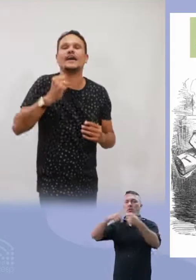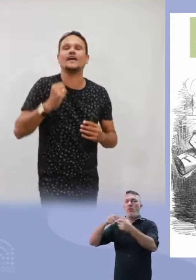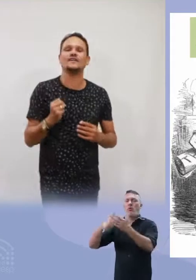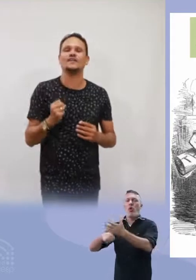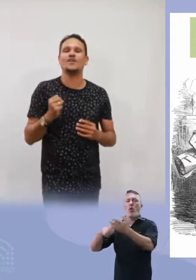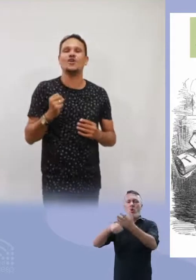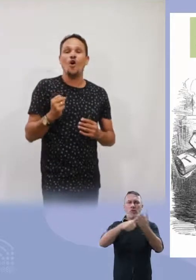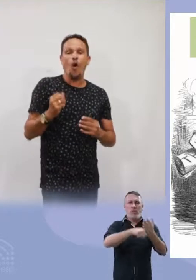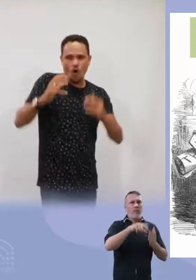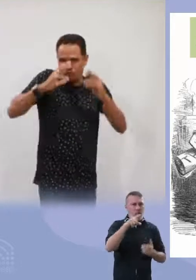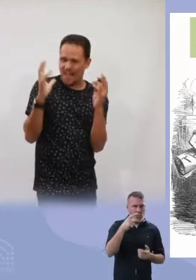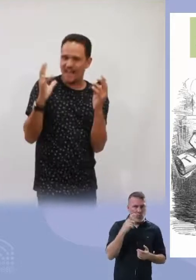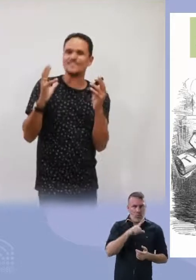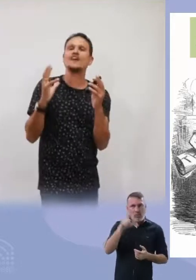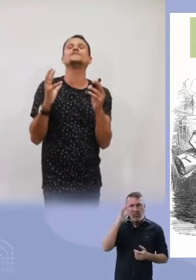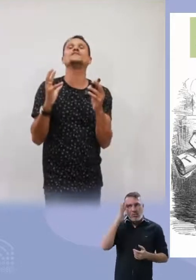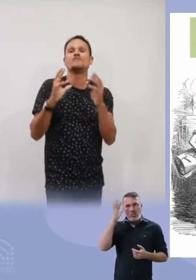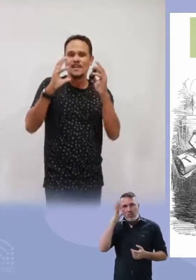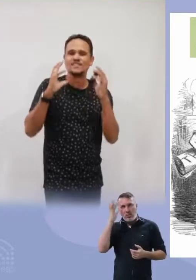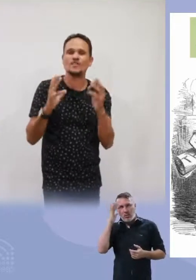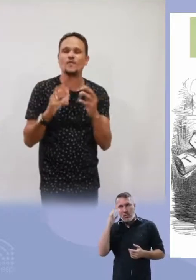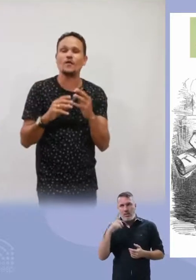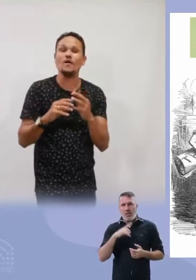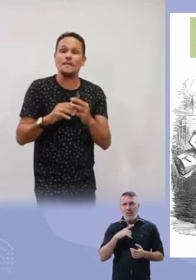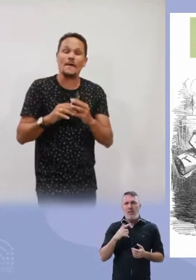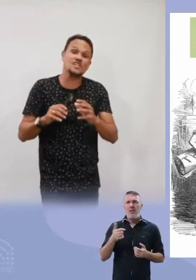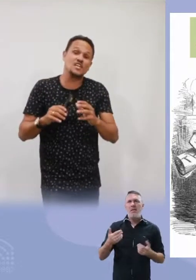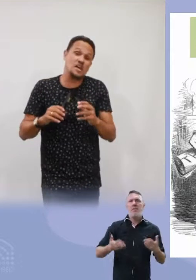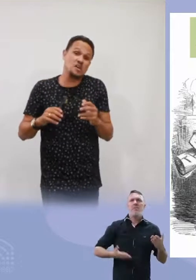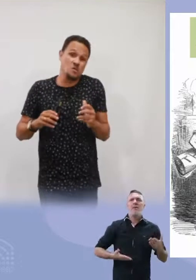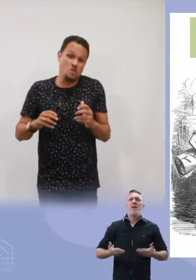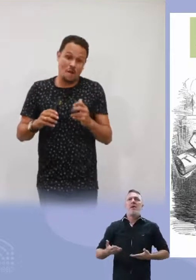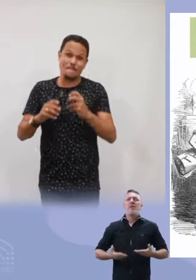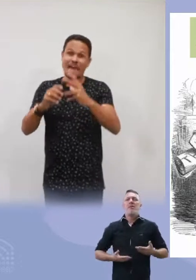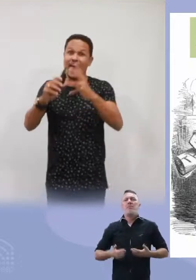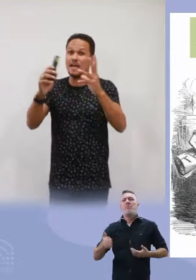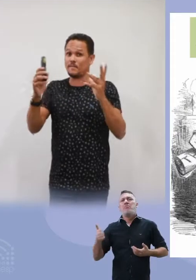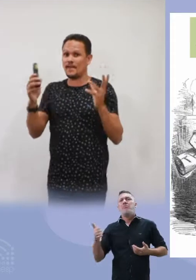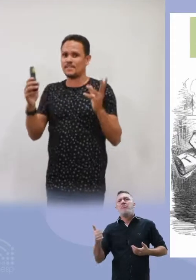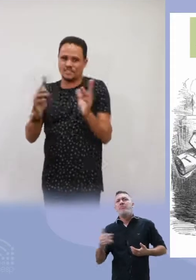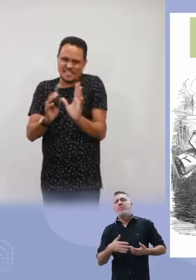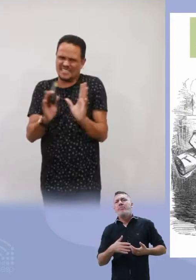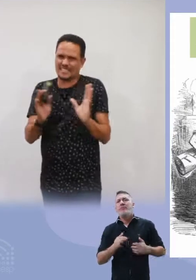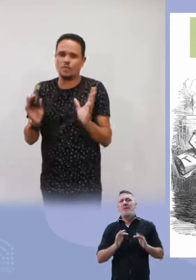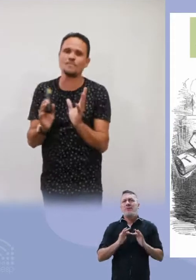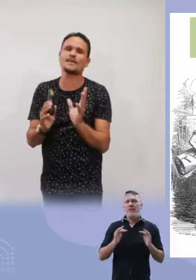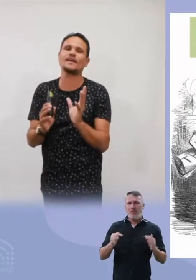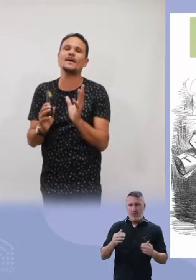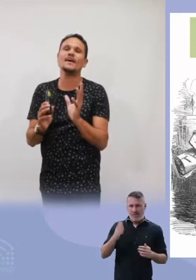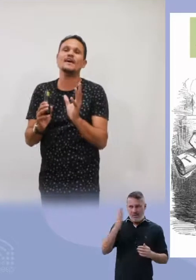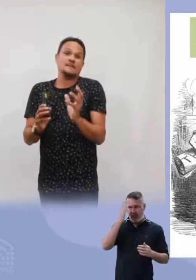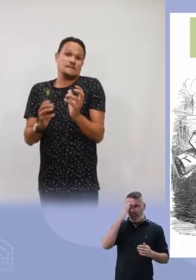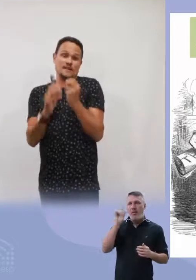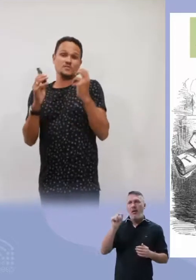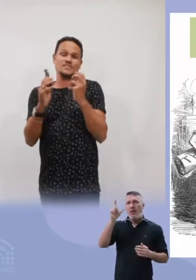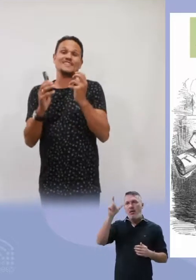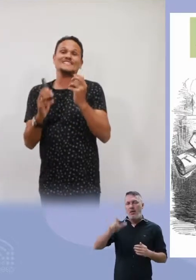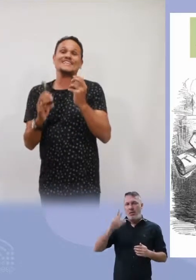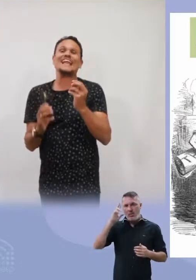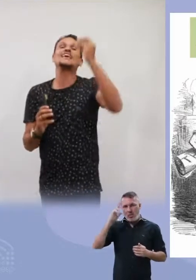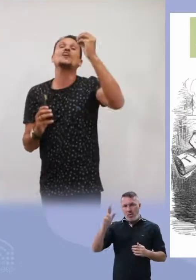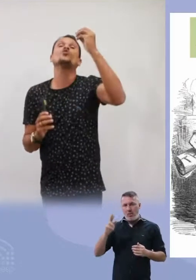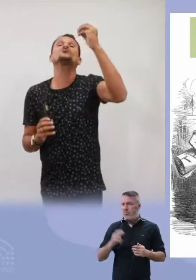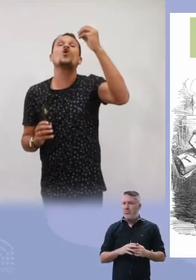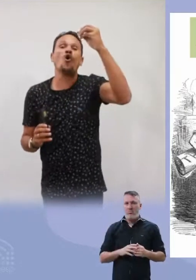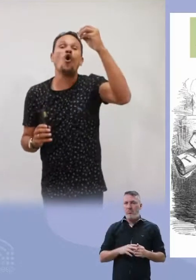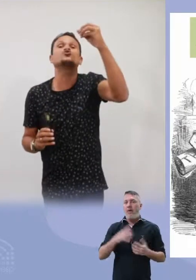patrão dele. Ou vou viajar comigo, vamos viajar aqui comigo. Imagina aí uma mega empresa, sem citar nomes aqui. Imagina o seguinte, será